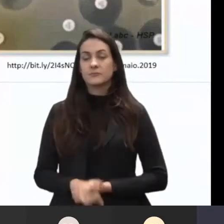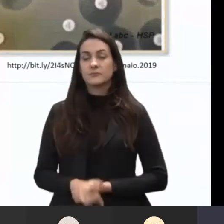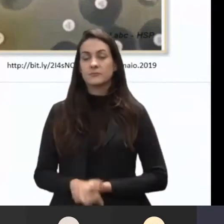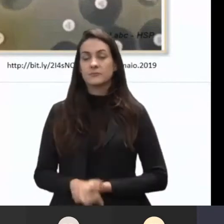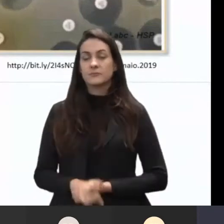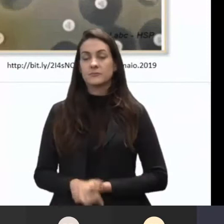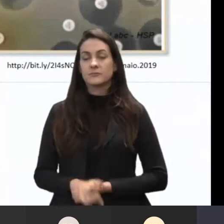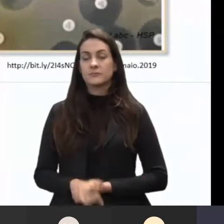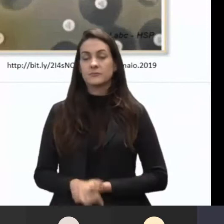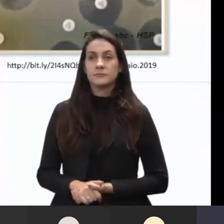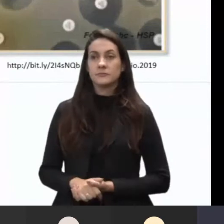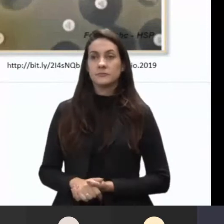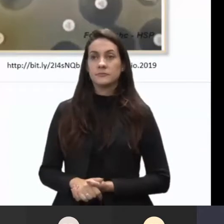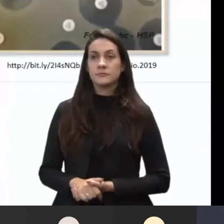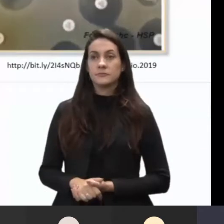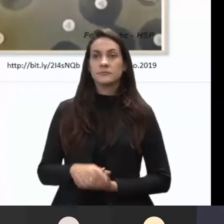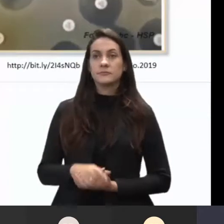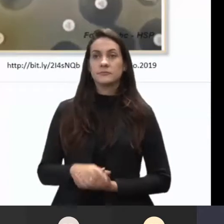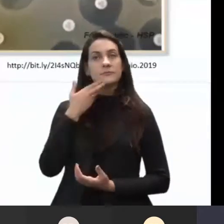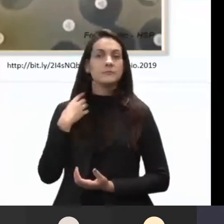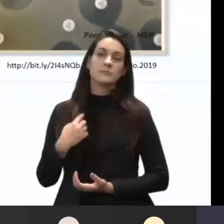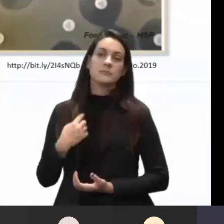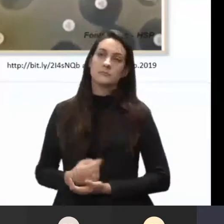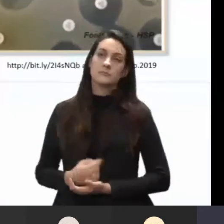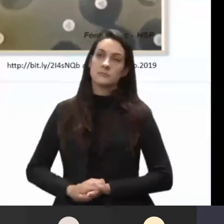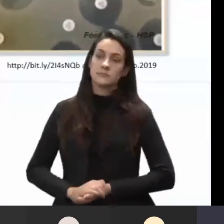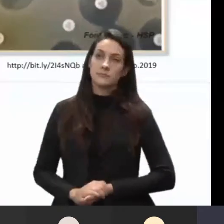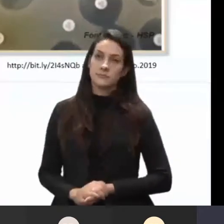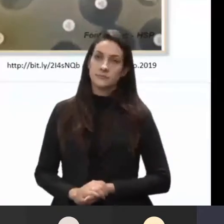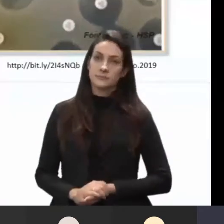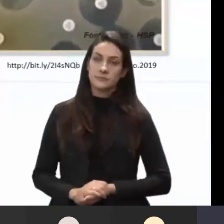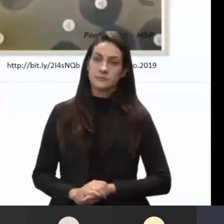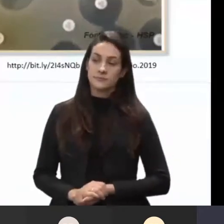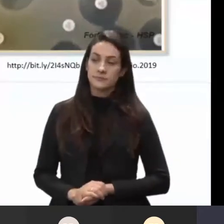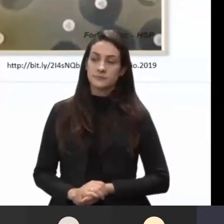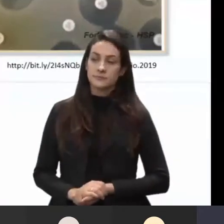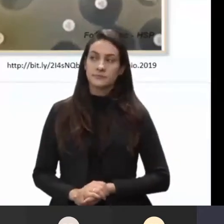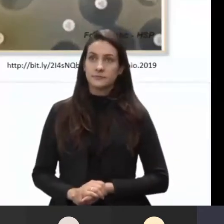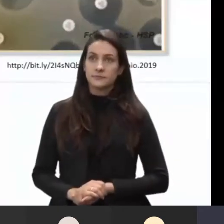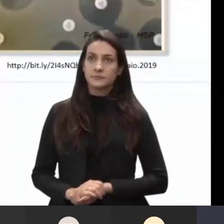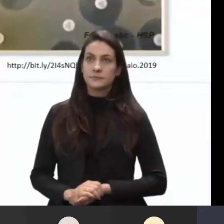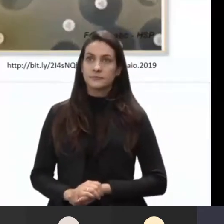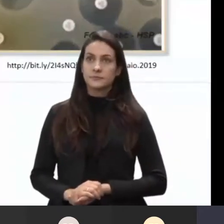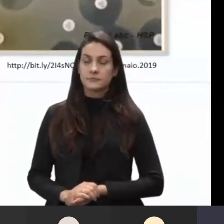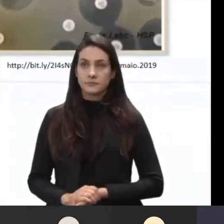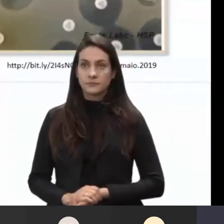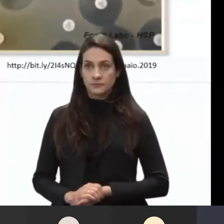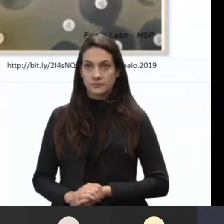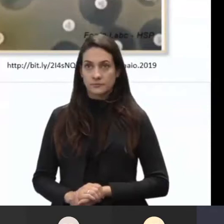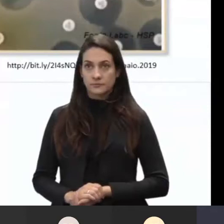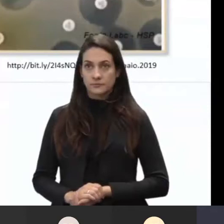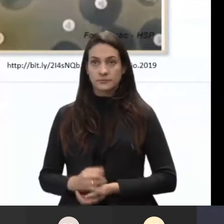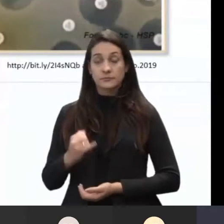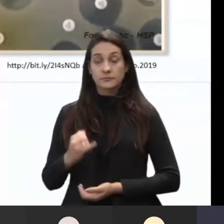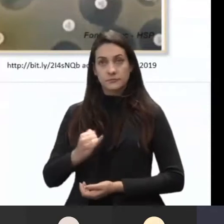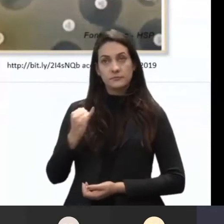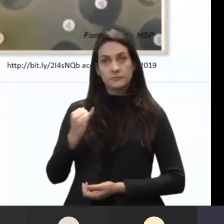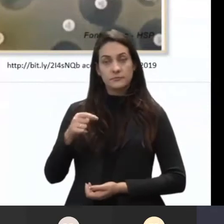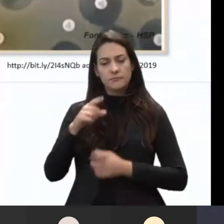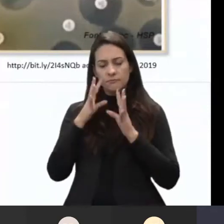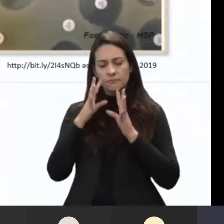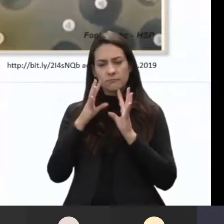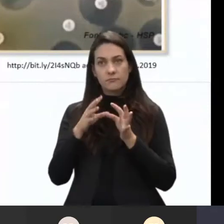de inibição, ele inibiu o crescimento do micro-organismo. Então, é importante